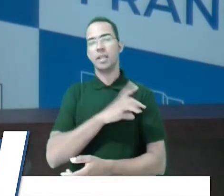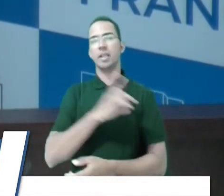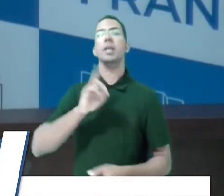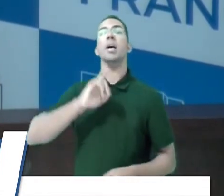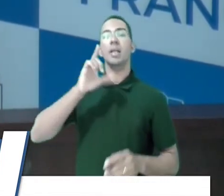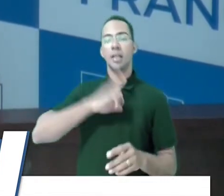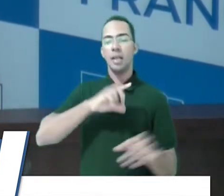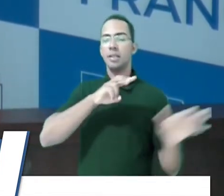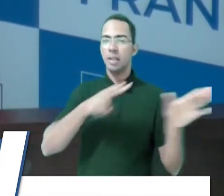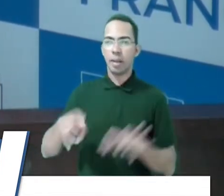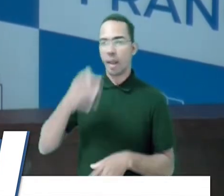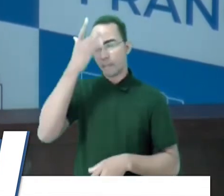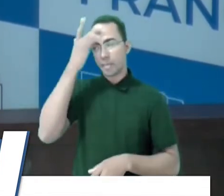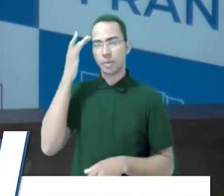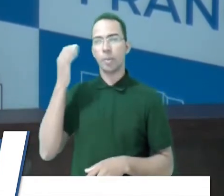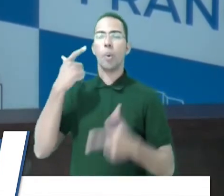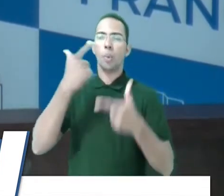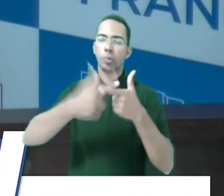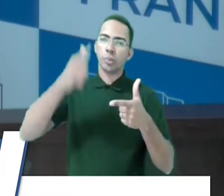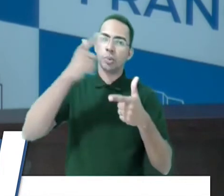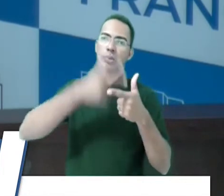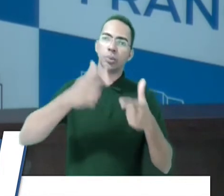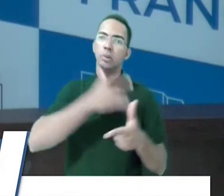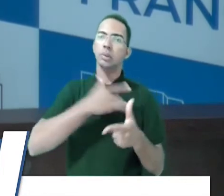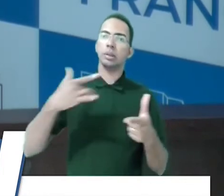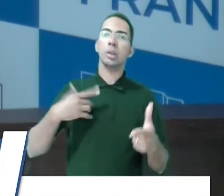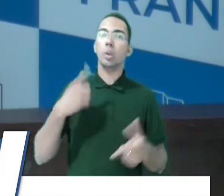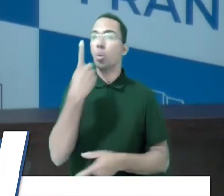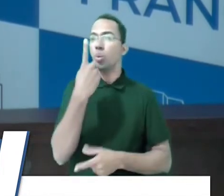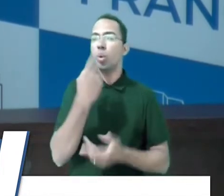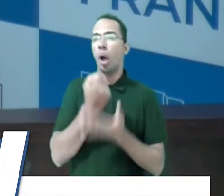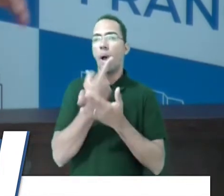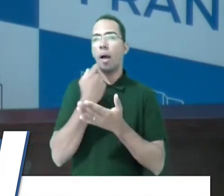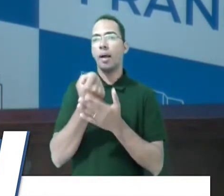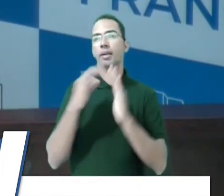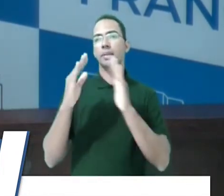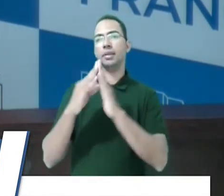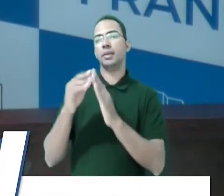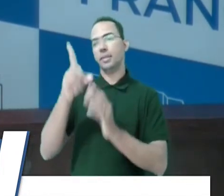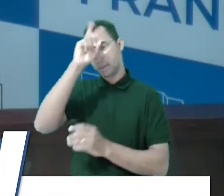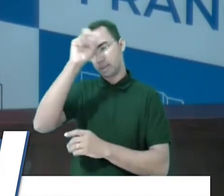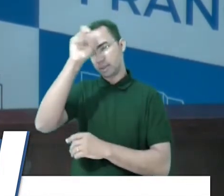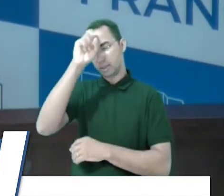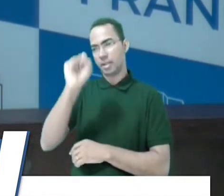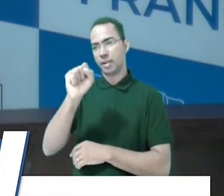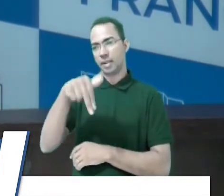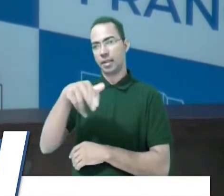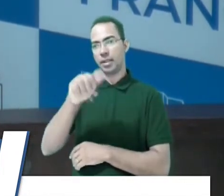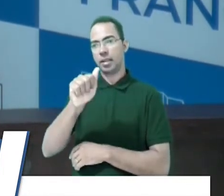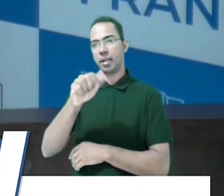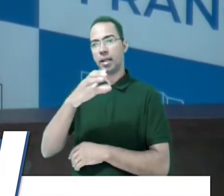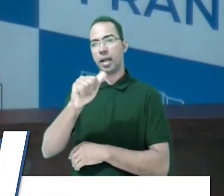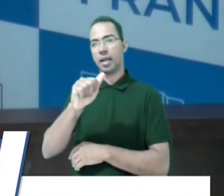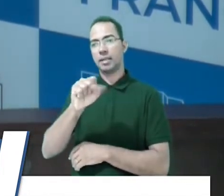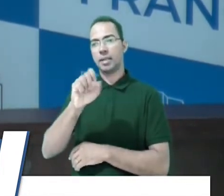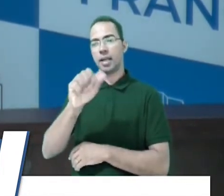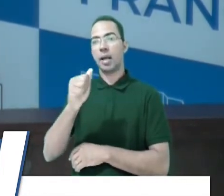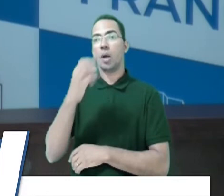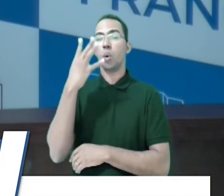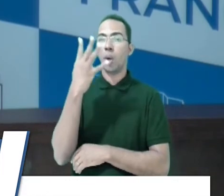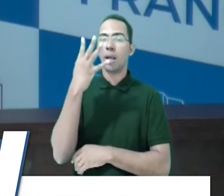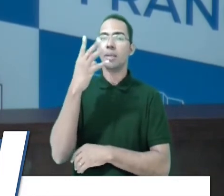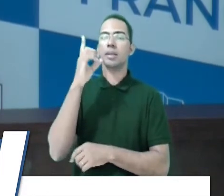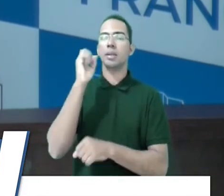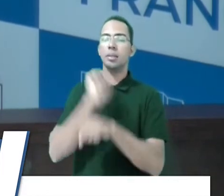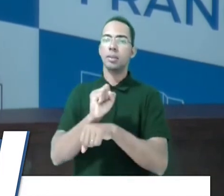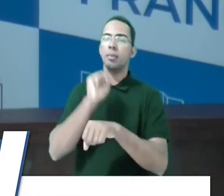estava com problema, só tinha o medicamento dentro da Santa Casa. E ele ficou lá 4 dias para poder conseguir a vaga para ser